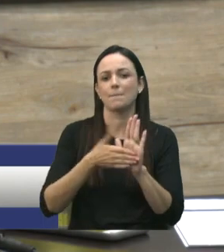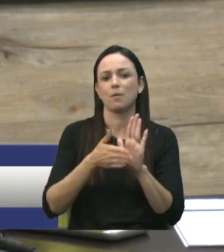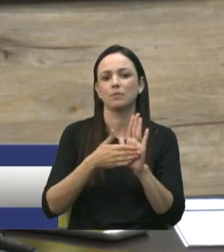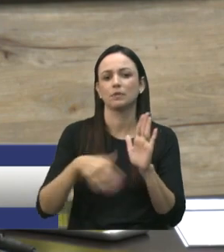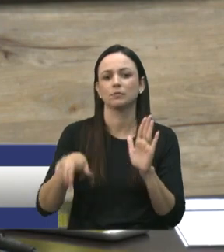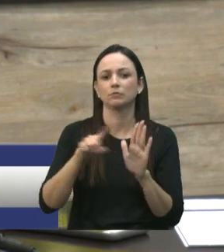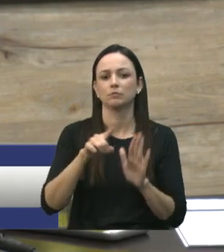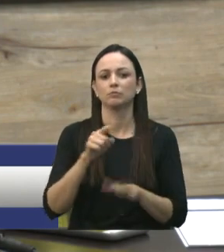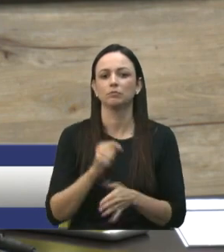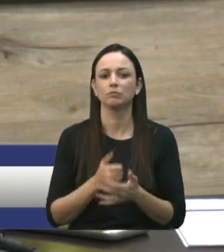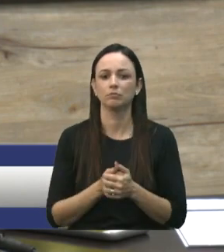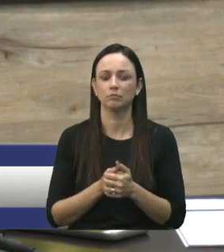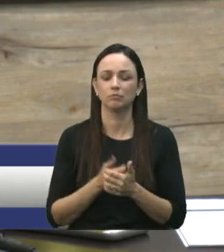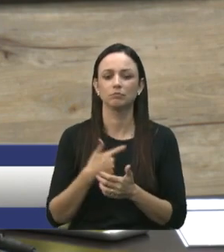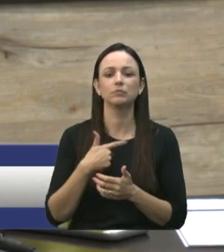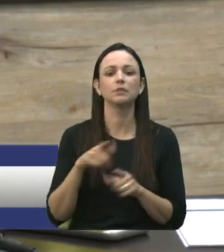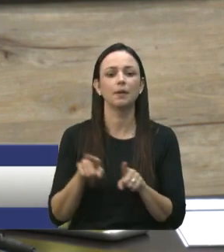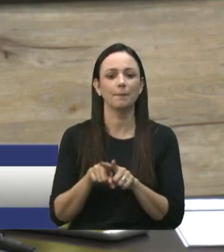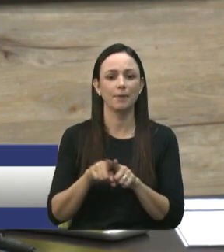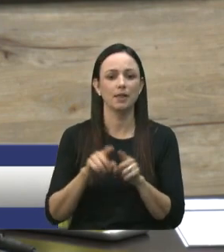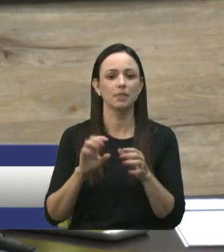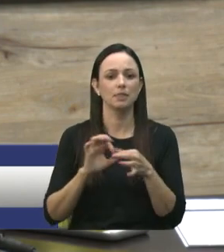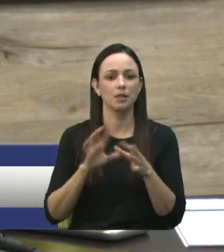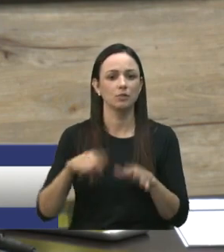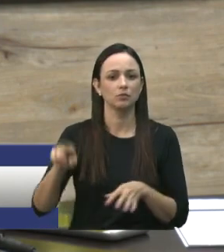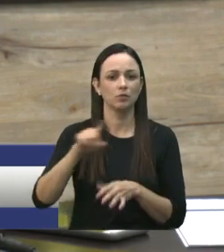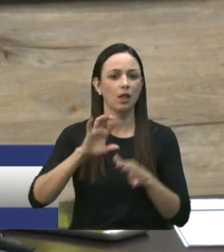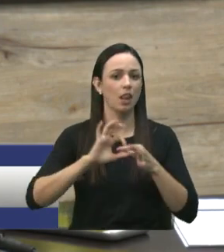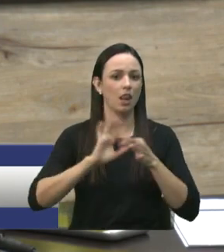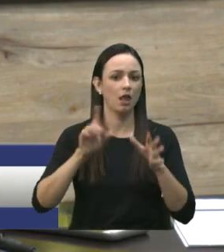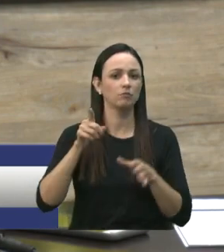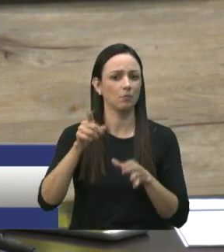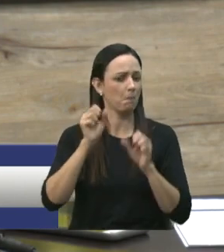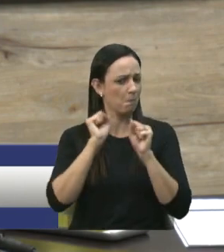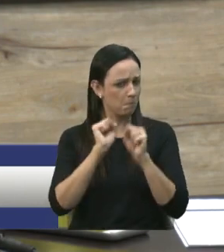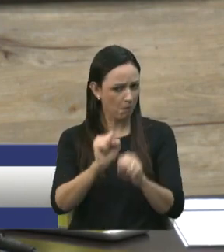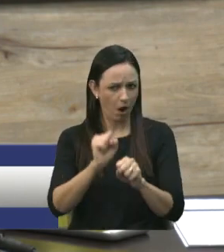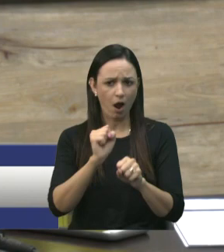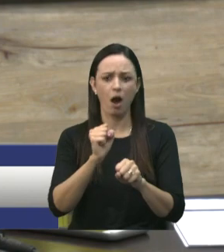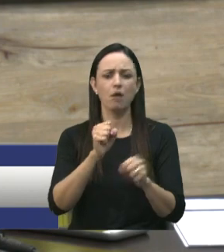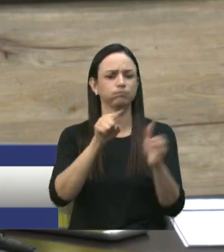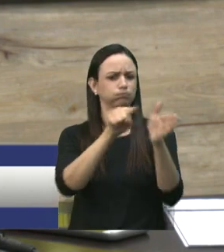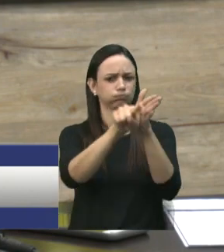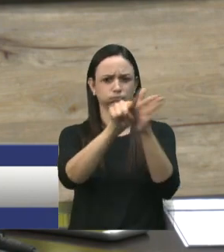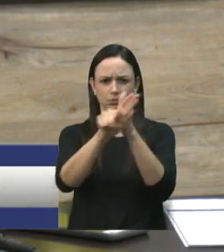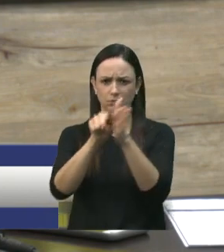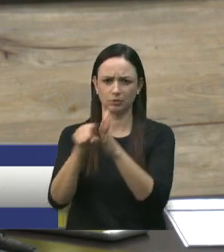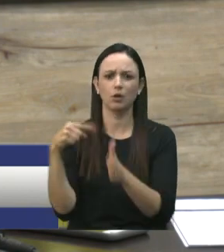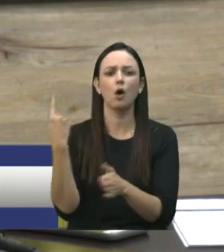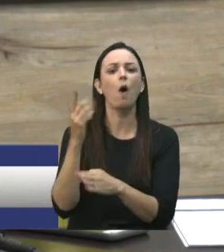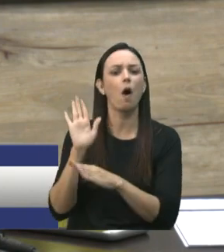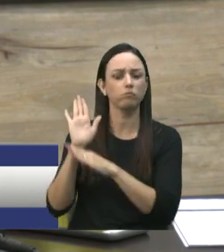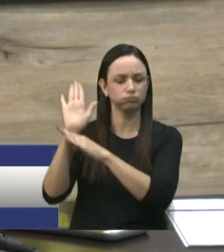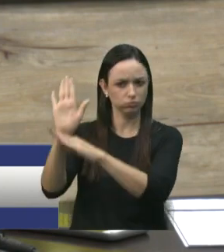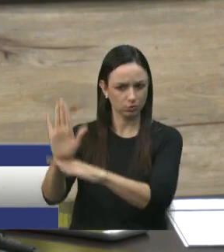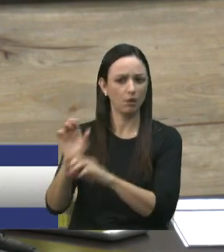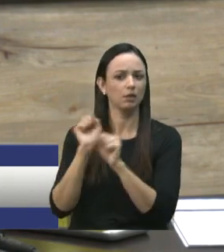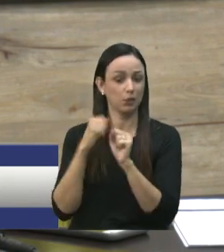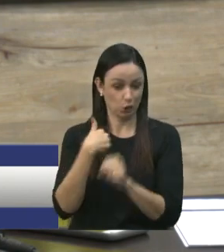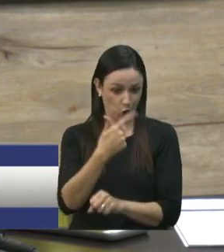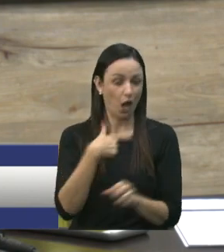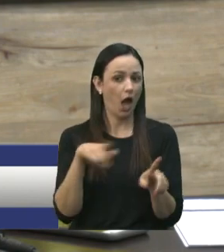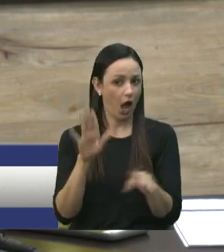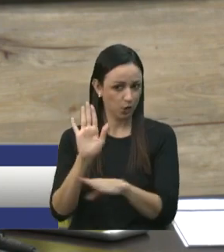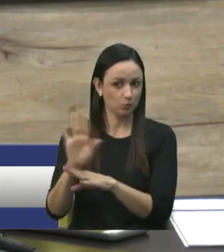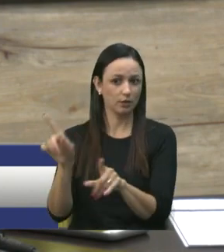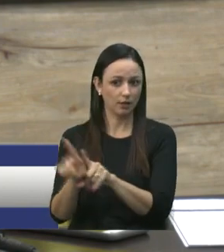vocês. Então, a gente também deixa vocês, assim, livres para buscar, a gente pode ajudá-los, auxiliá-los, mas a gente deixa